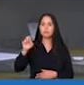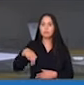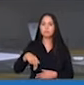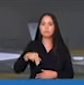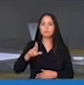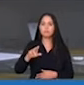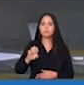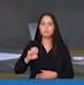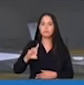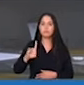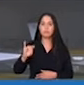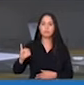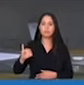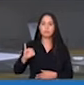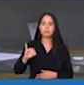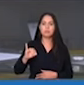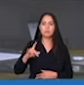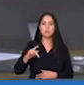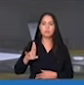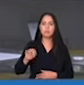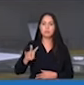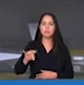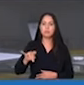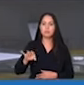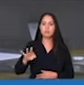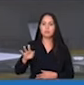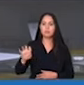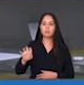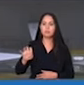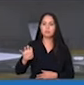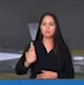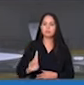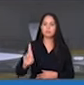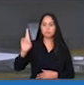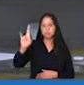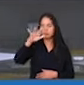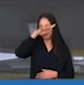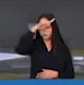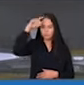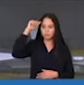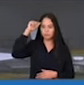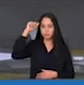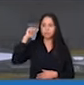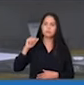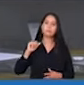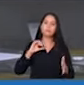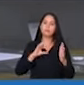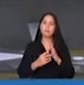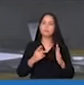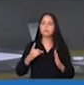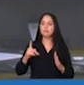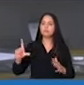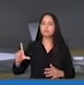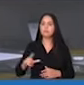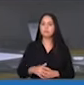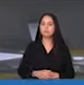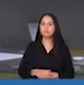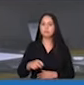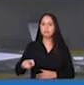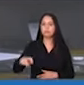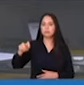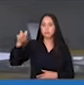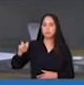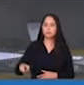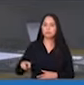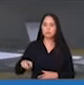previdente representante do Estado de Mato Grosso eleito pelo PL que tomará posse